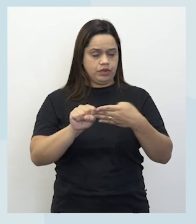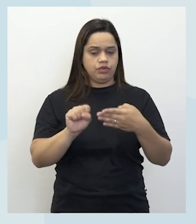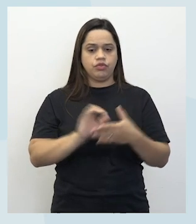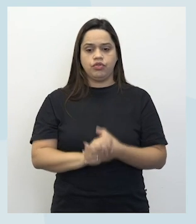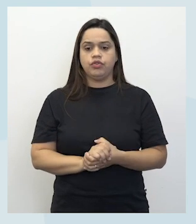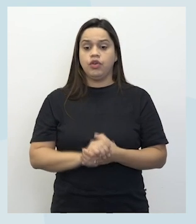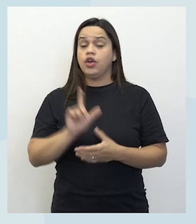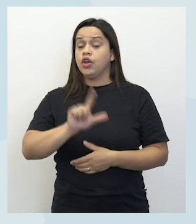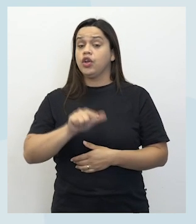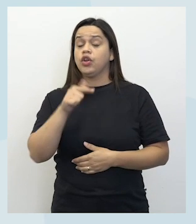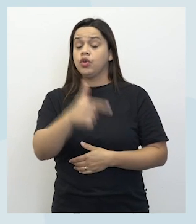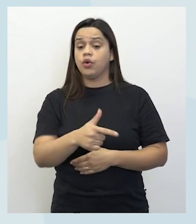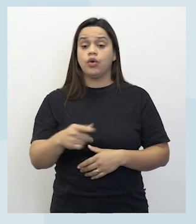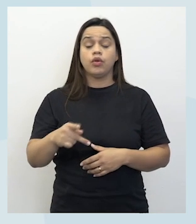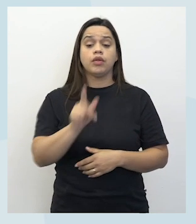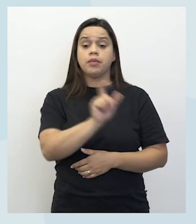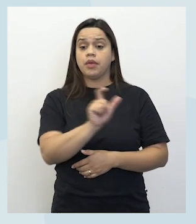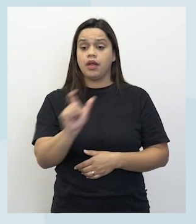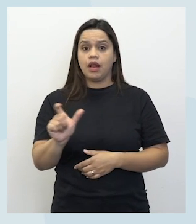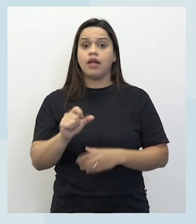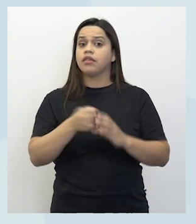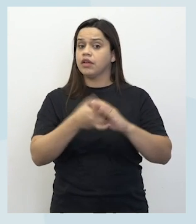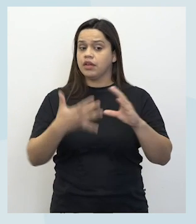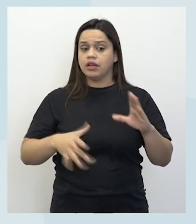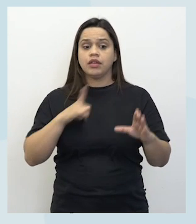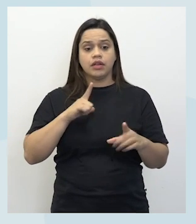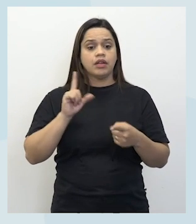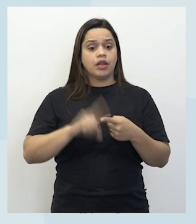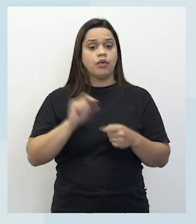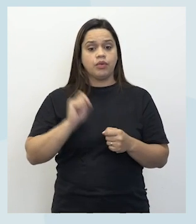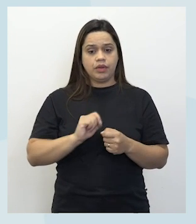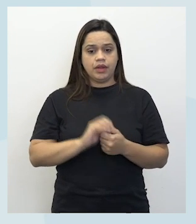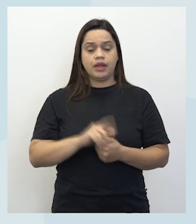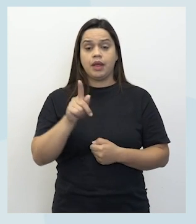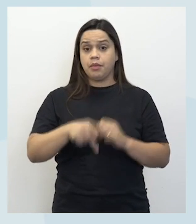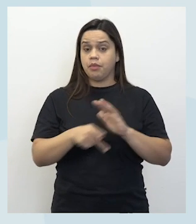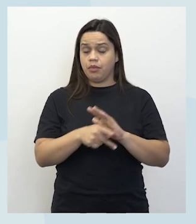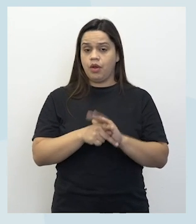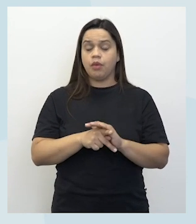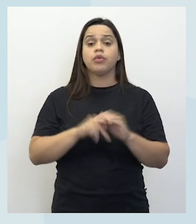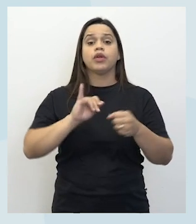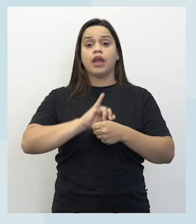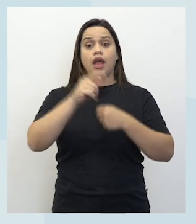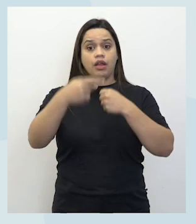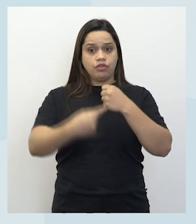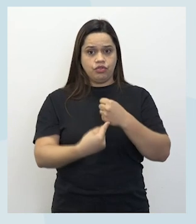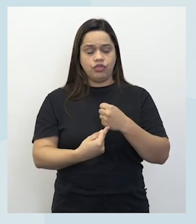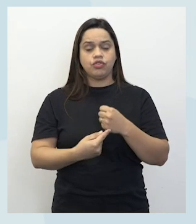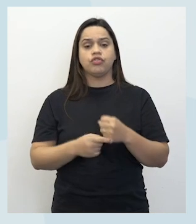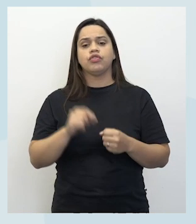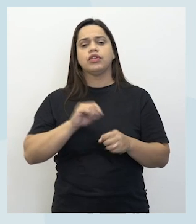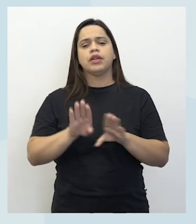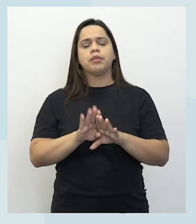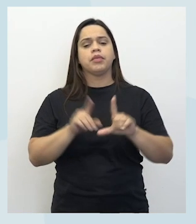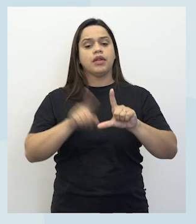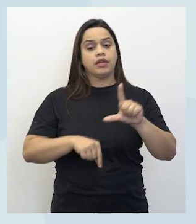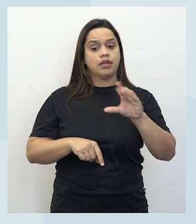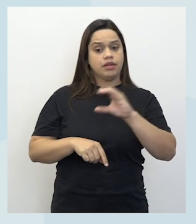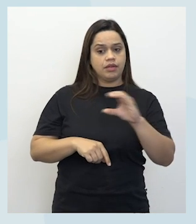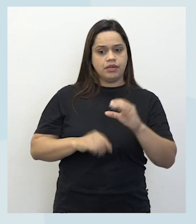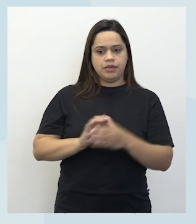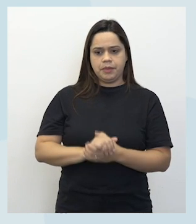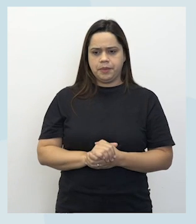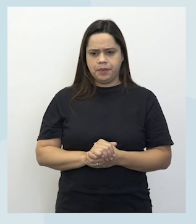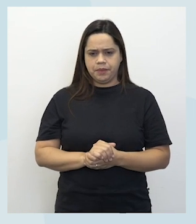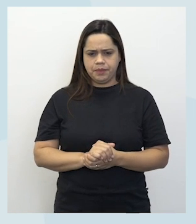palavras que caracterizam, qualificam, que são os adjetivos. O ser ou objeto nomeado, no caso